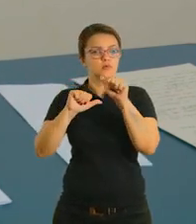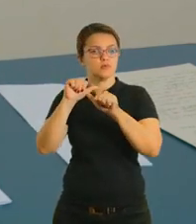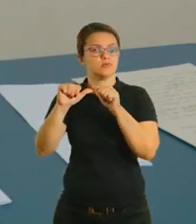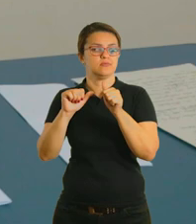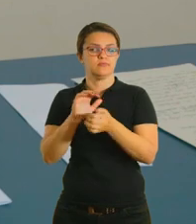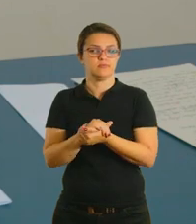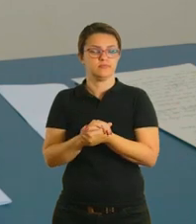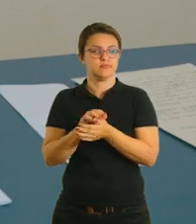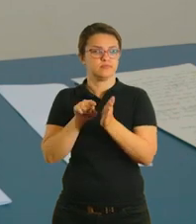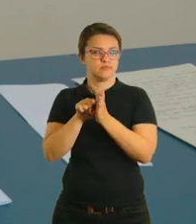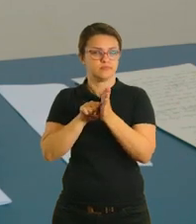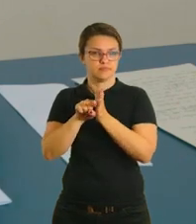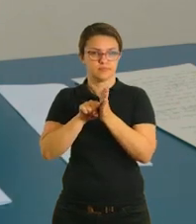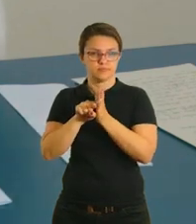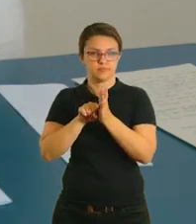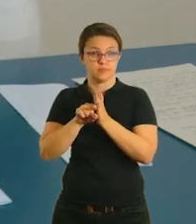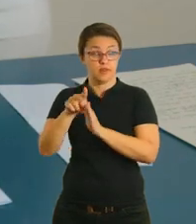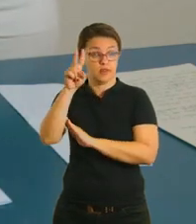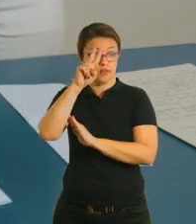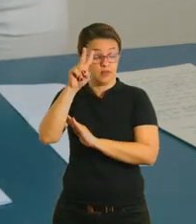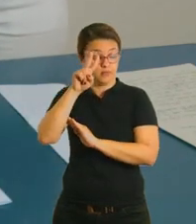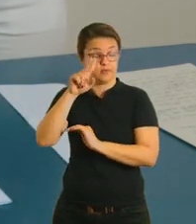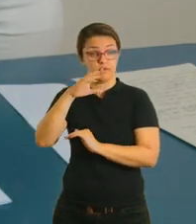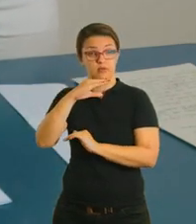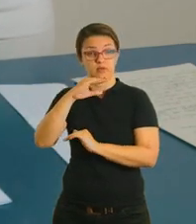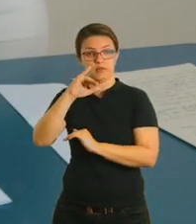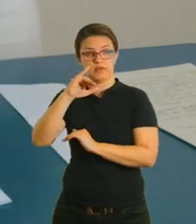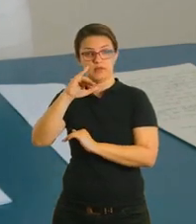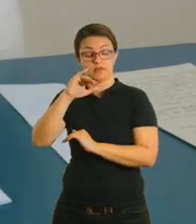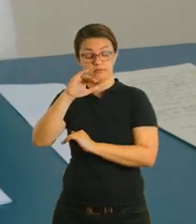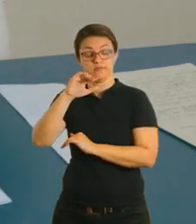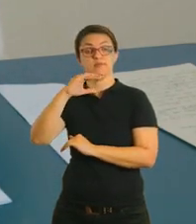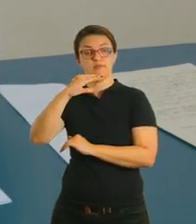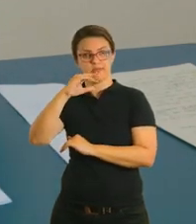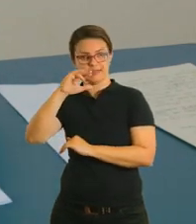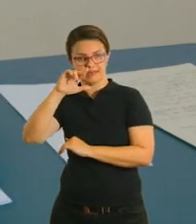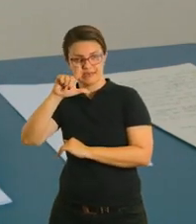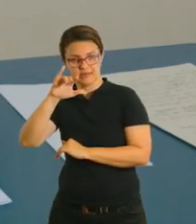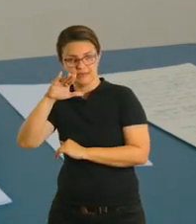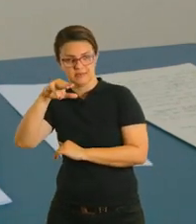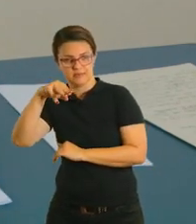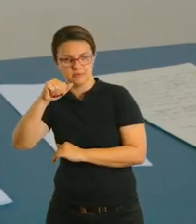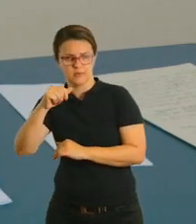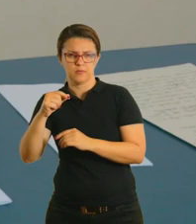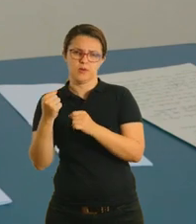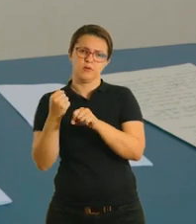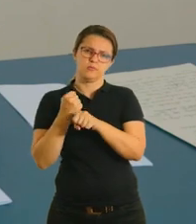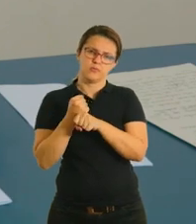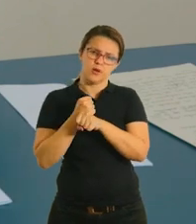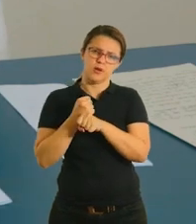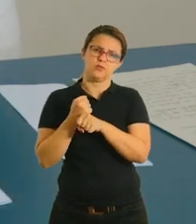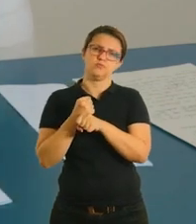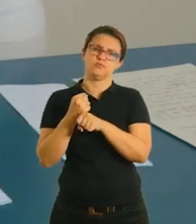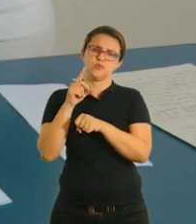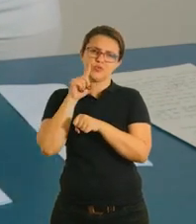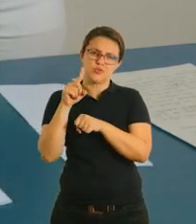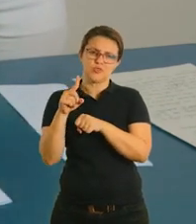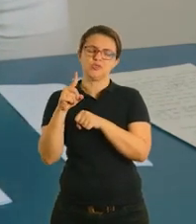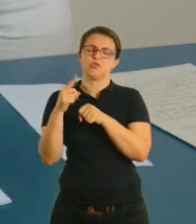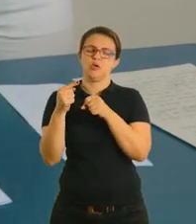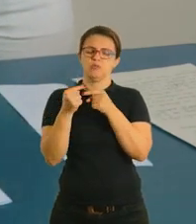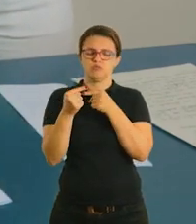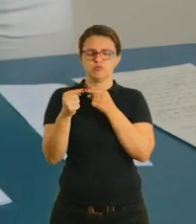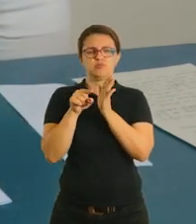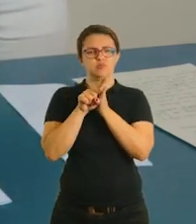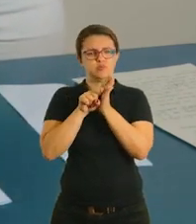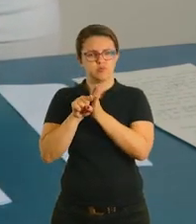com a pesquisa que vocês realizaram. Lembrando que o clima, crianças, ele é um estudo durante um longo período de tempo, tá? Para determinar o clima de um